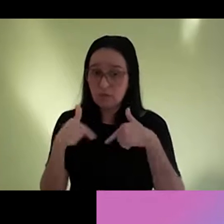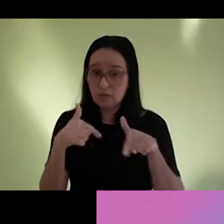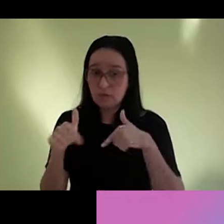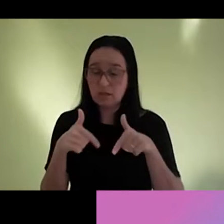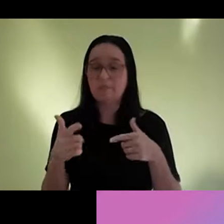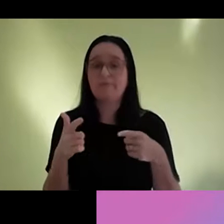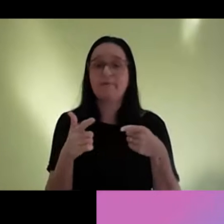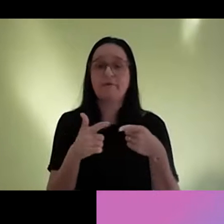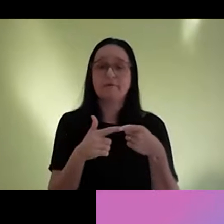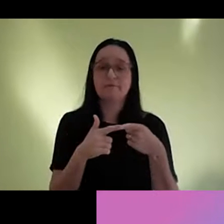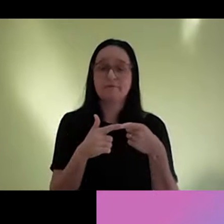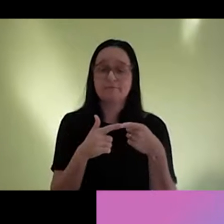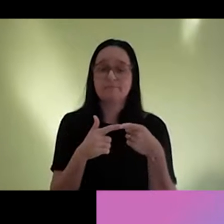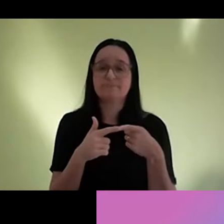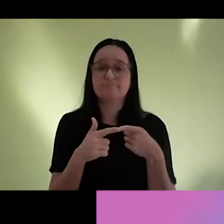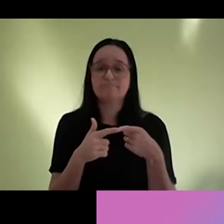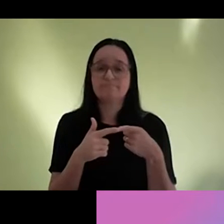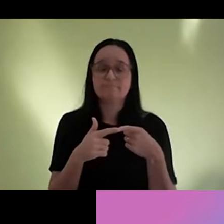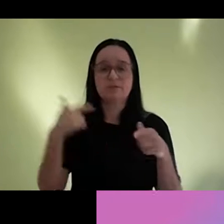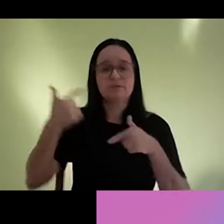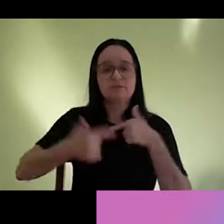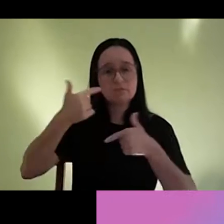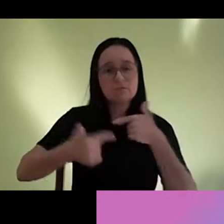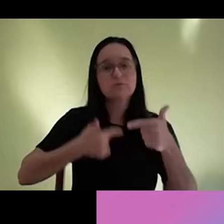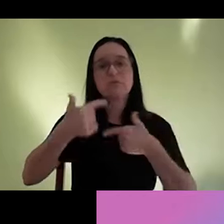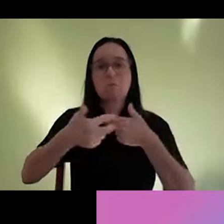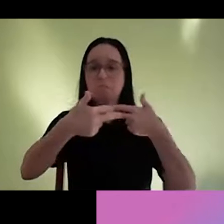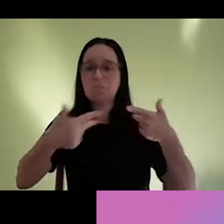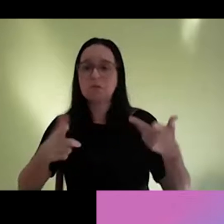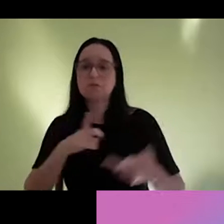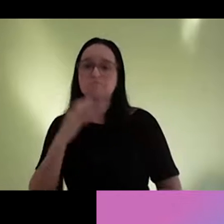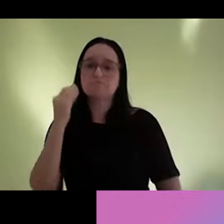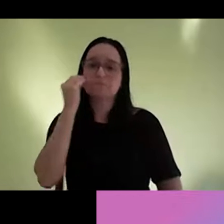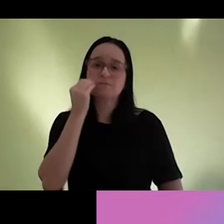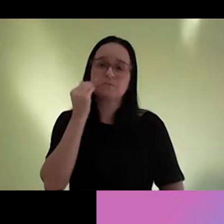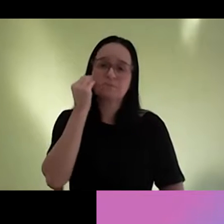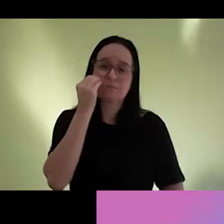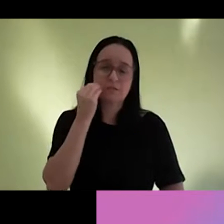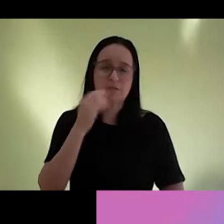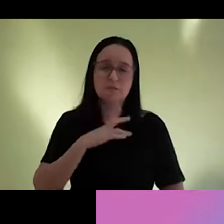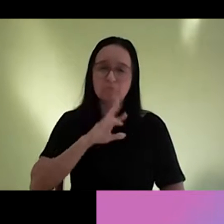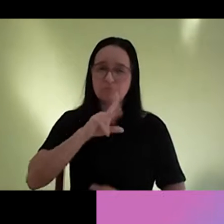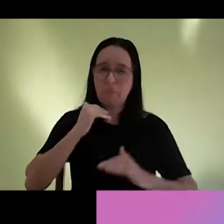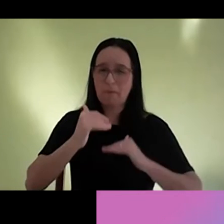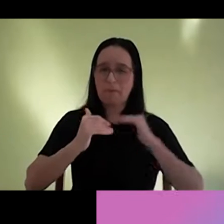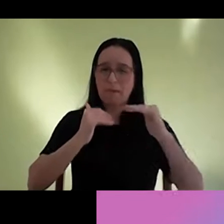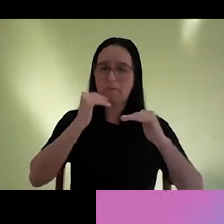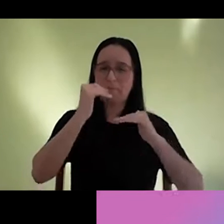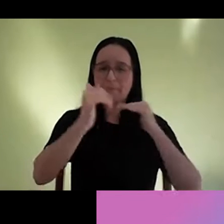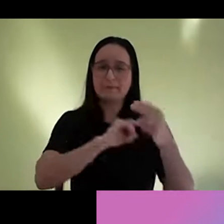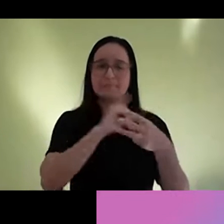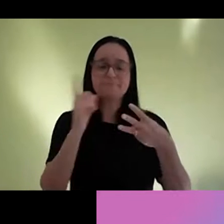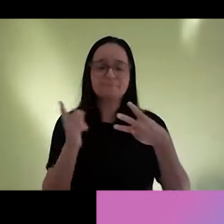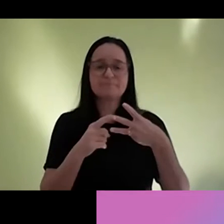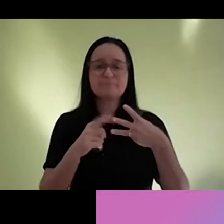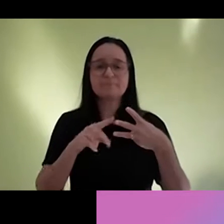as especificações com algumas alguma experiência mas tem todos os níveis nós temos vagas